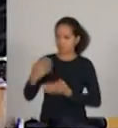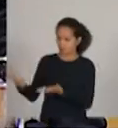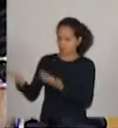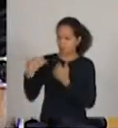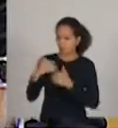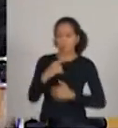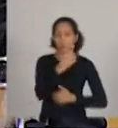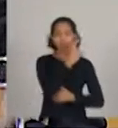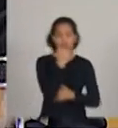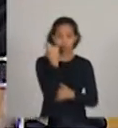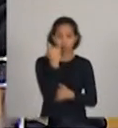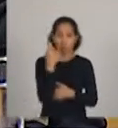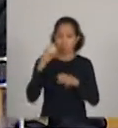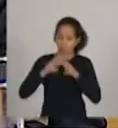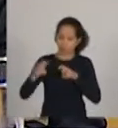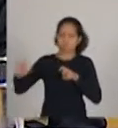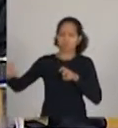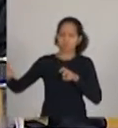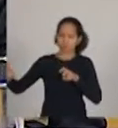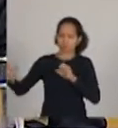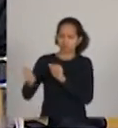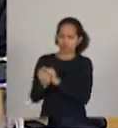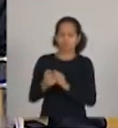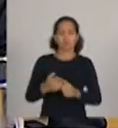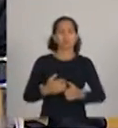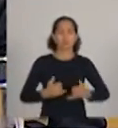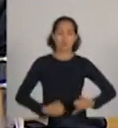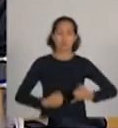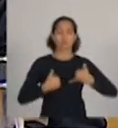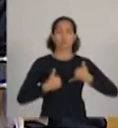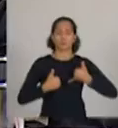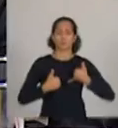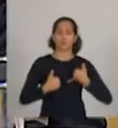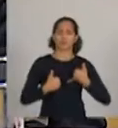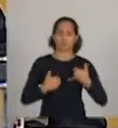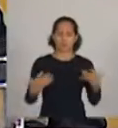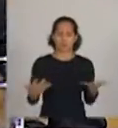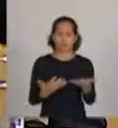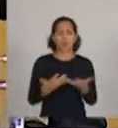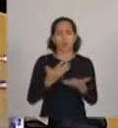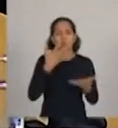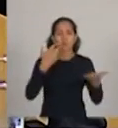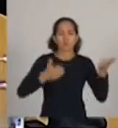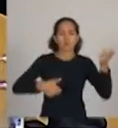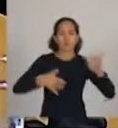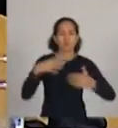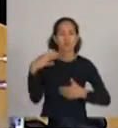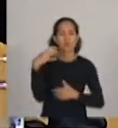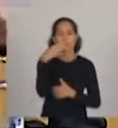Capitão Assunção. Olha, é um prazer muito grande. Eu quero falar um pouco mais sobre